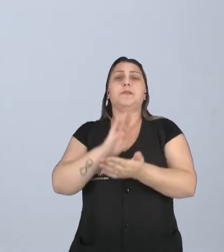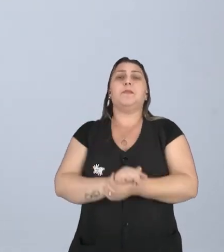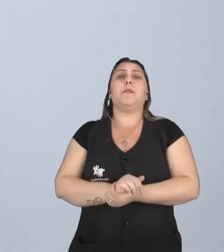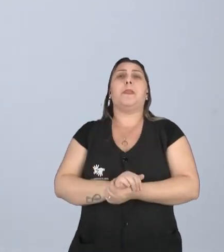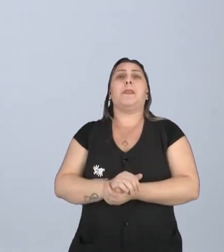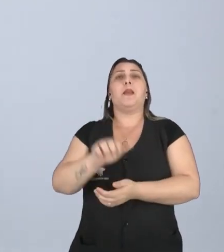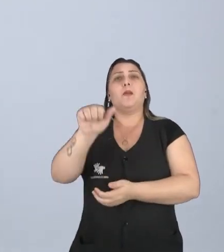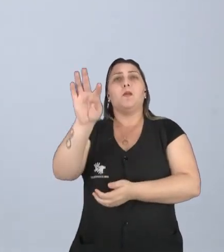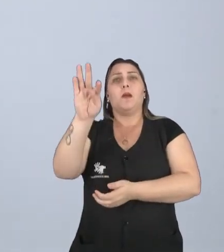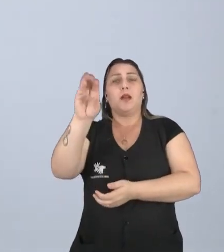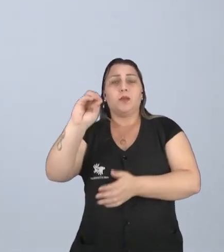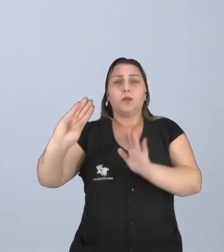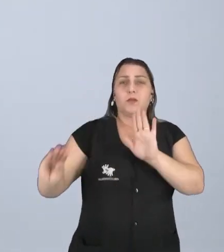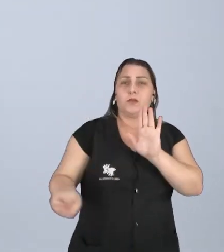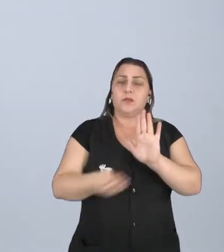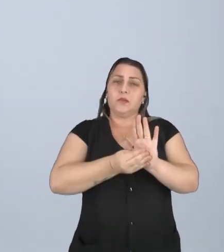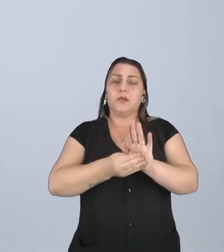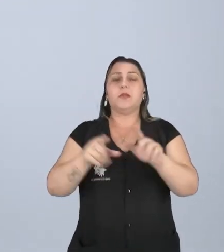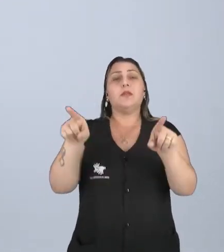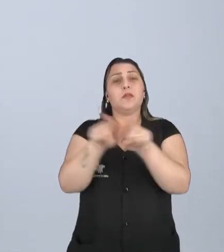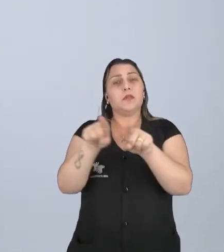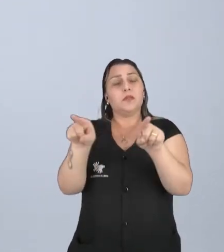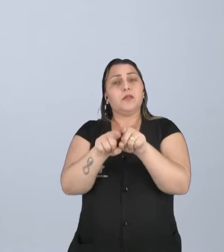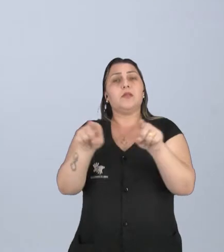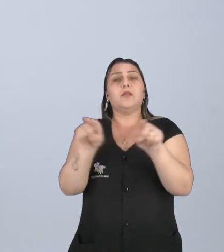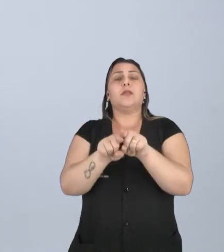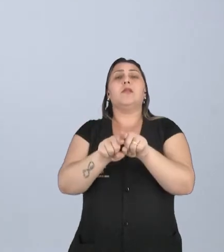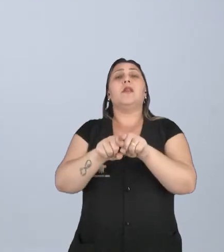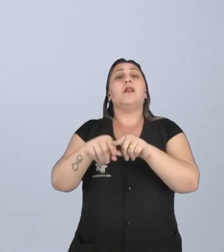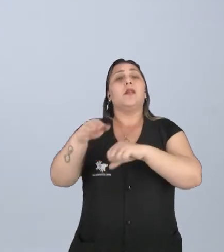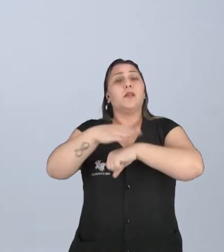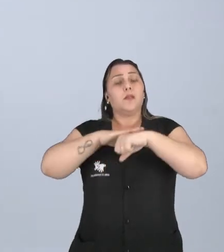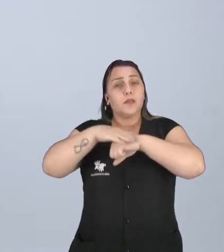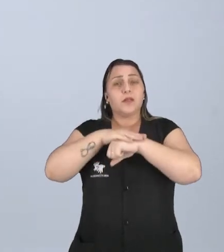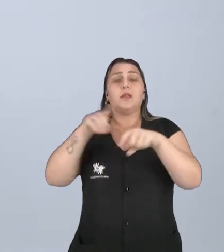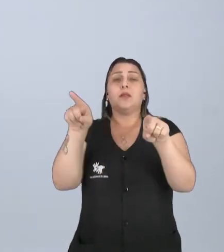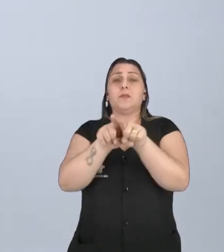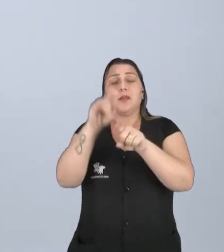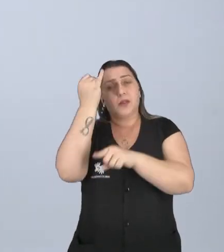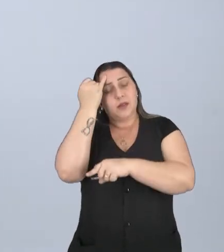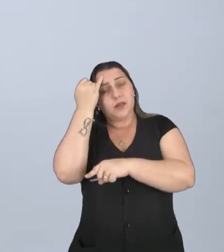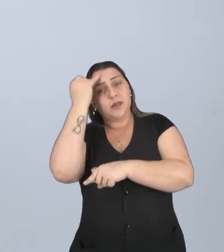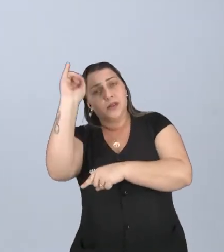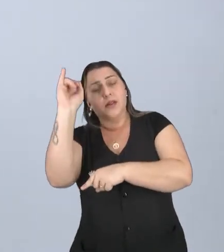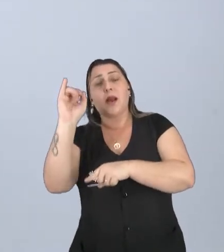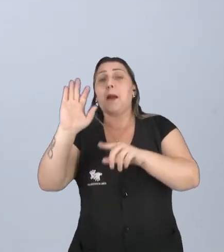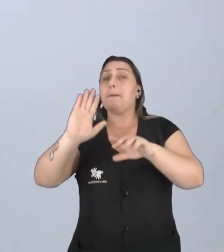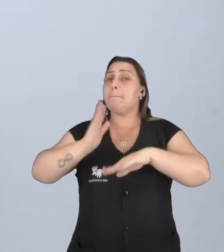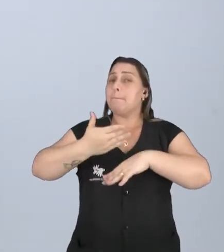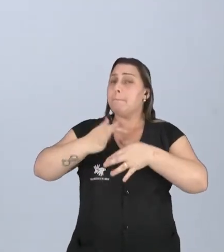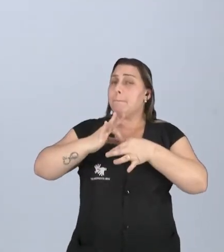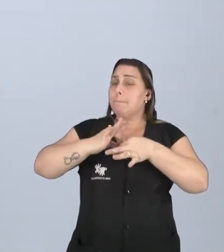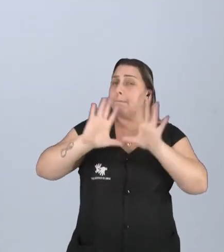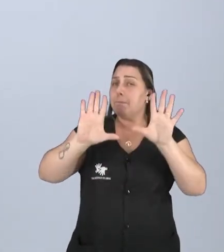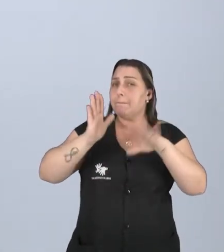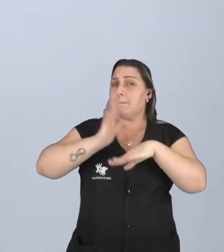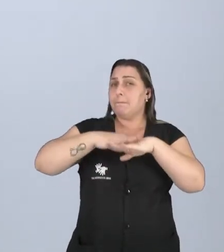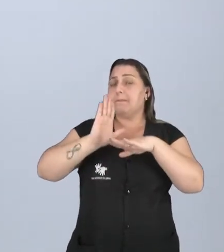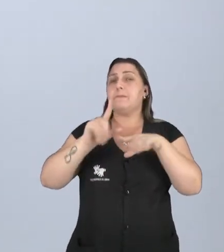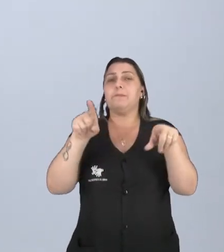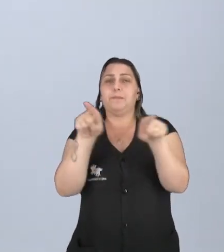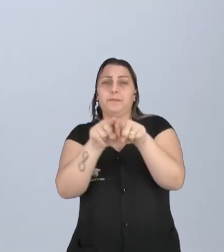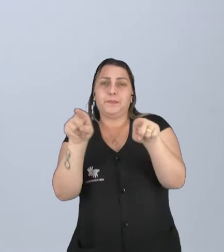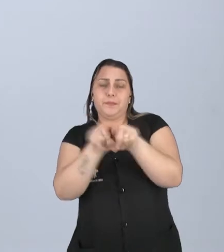O ato adicional também, que esse ato adicional ele vai dialogar também com ideias mais liberais também,